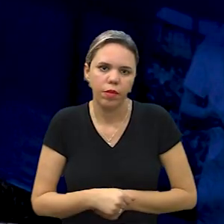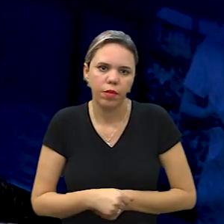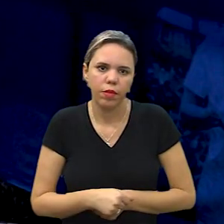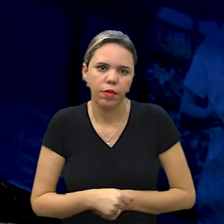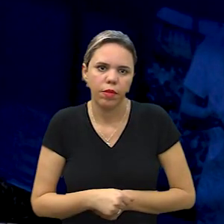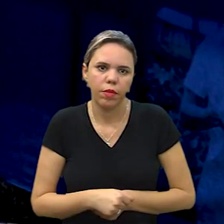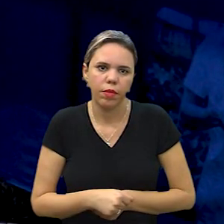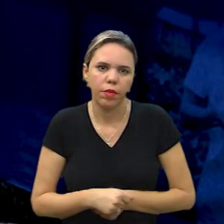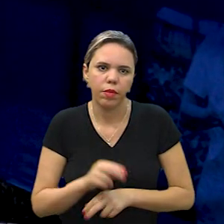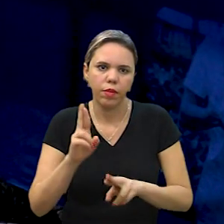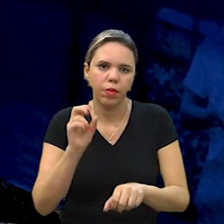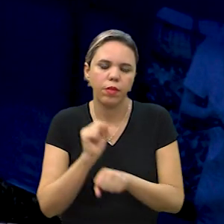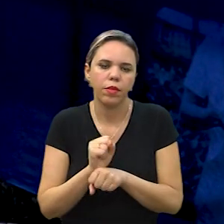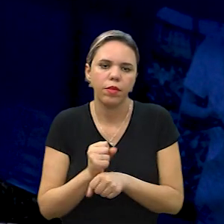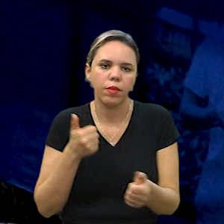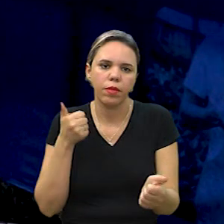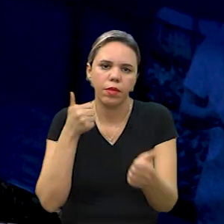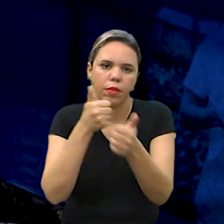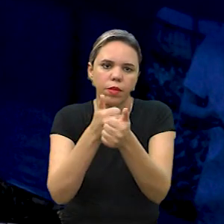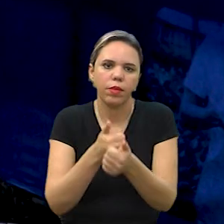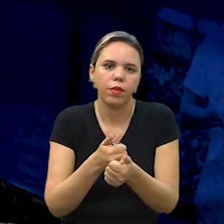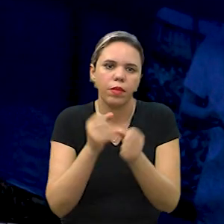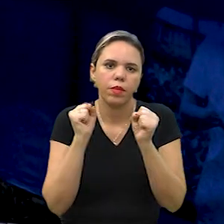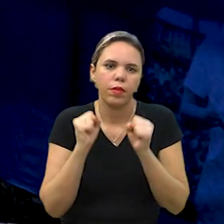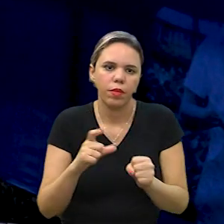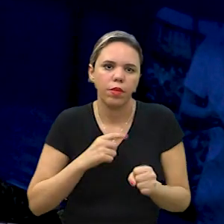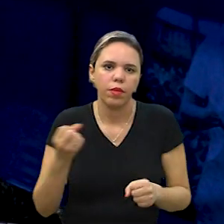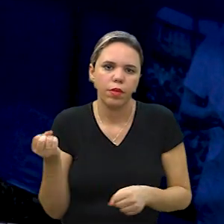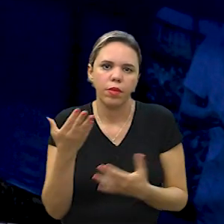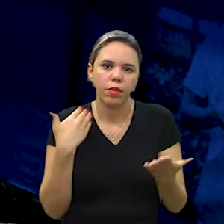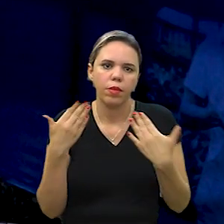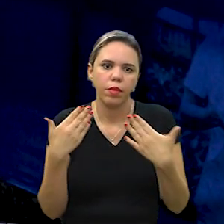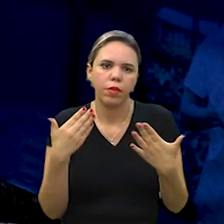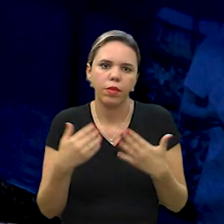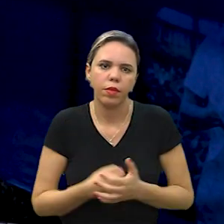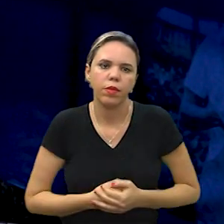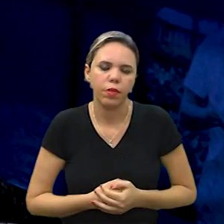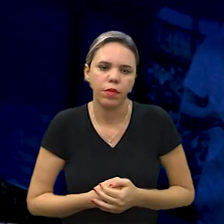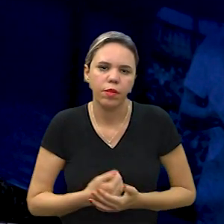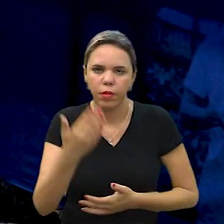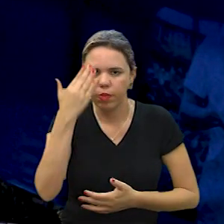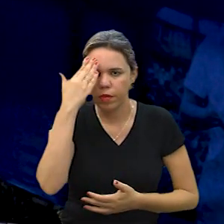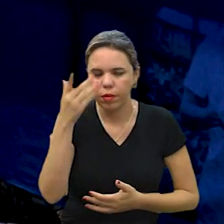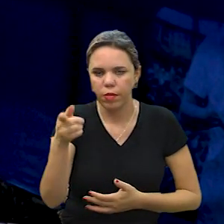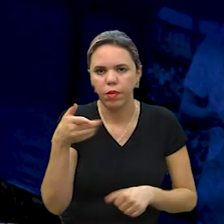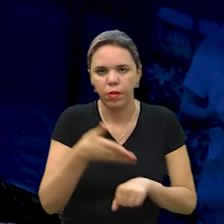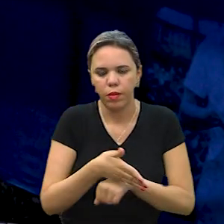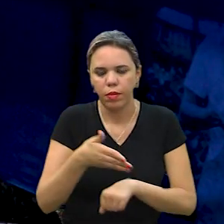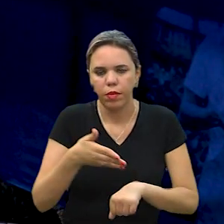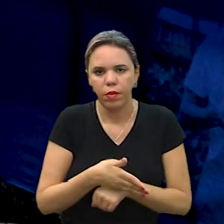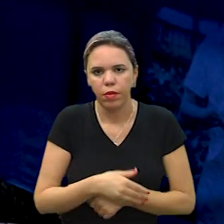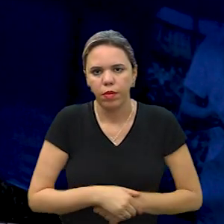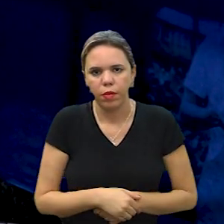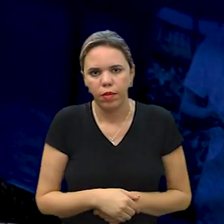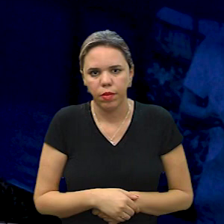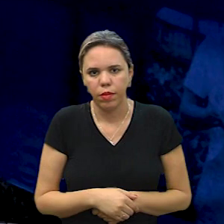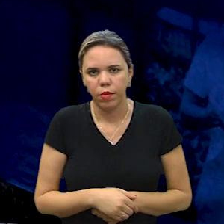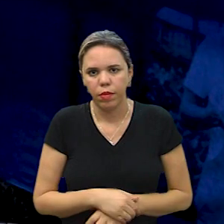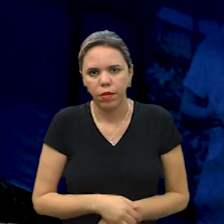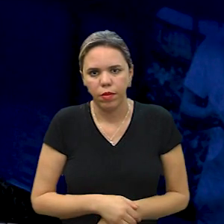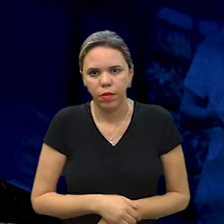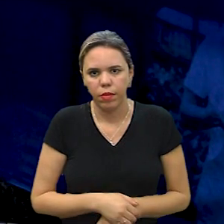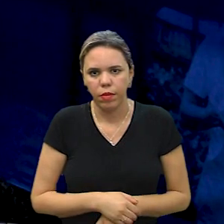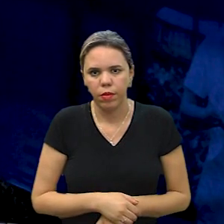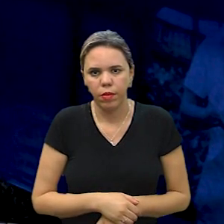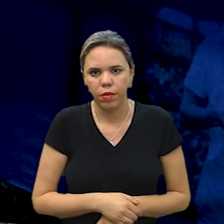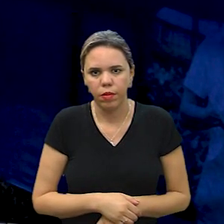E Odair, eu te espero em breve para que a gente possa ter um novo bate-papo. Obrigada pela sua participação aqui com a gente.